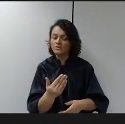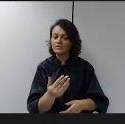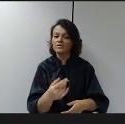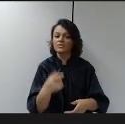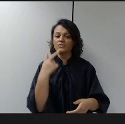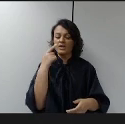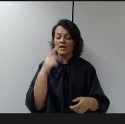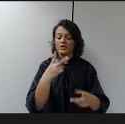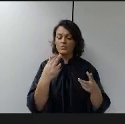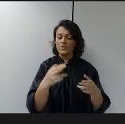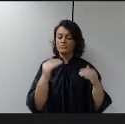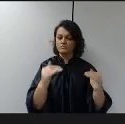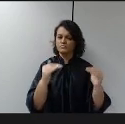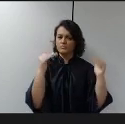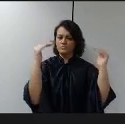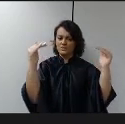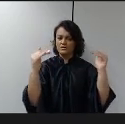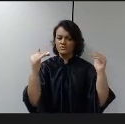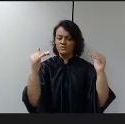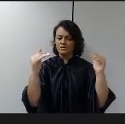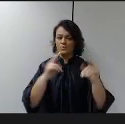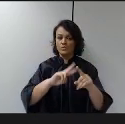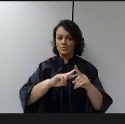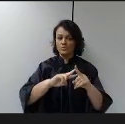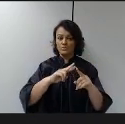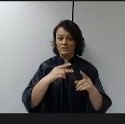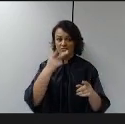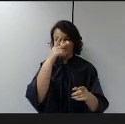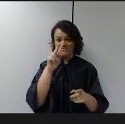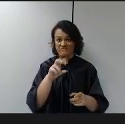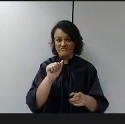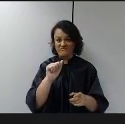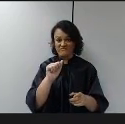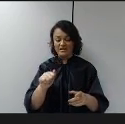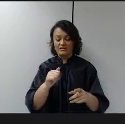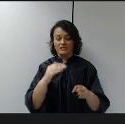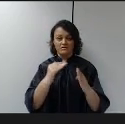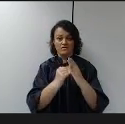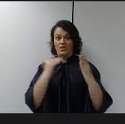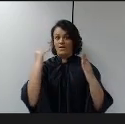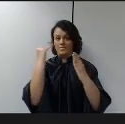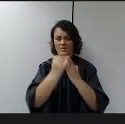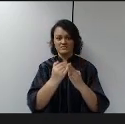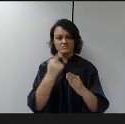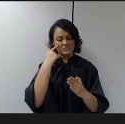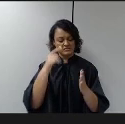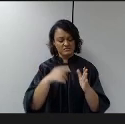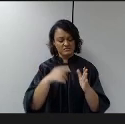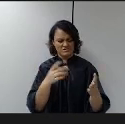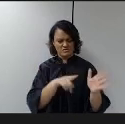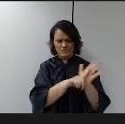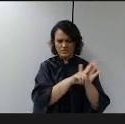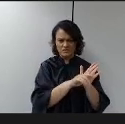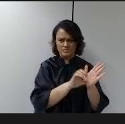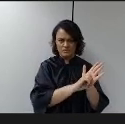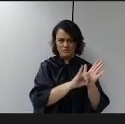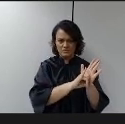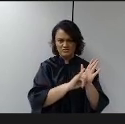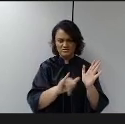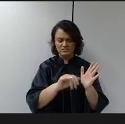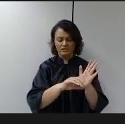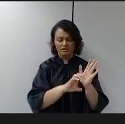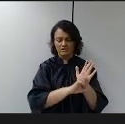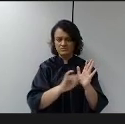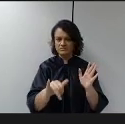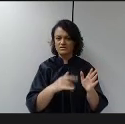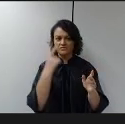superior ao dobro de número de vagas oferecidas no edital do concurso público, razão pela qual não